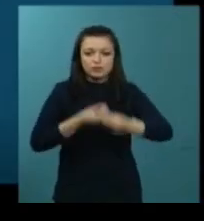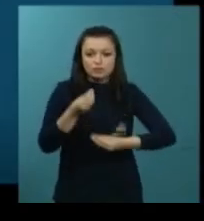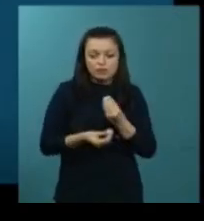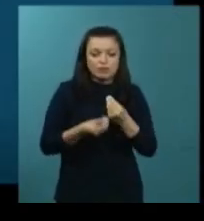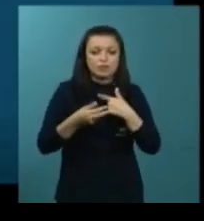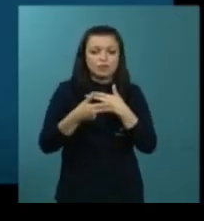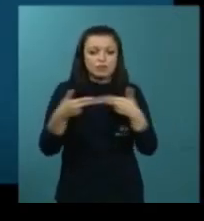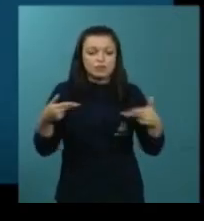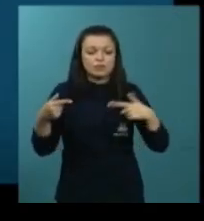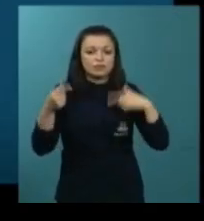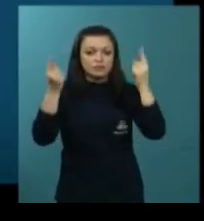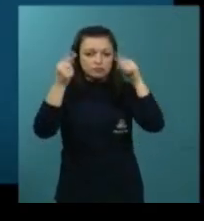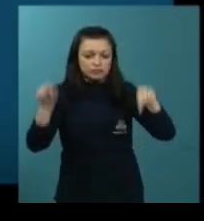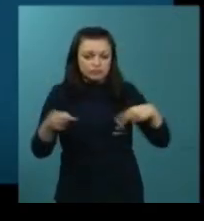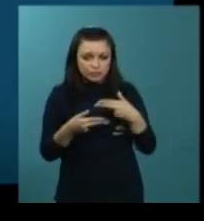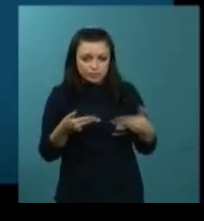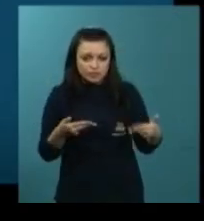representação,